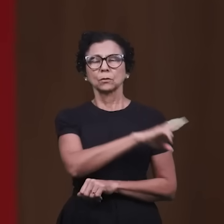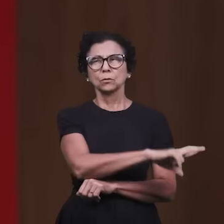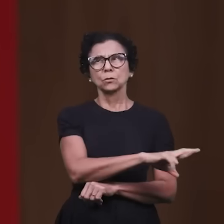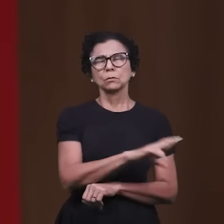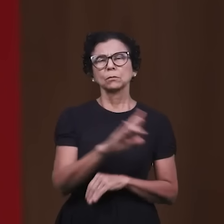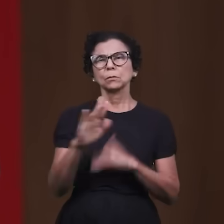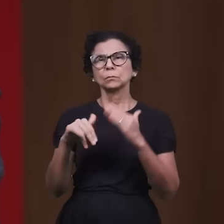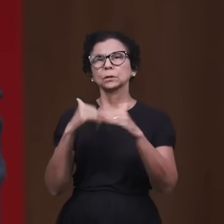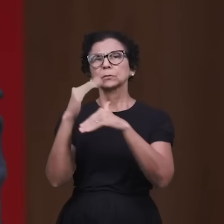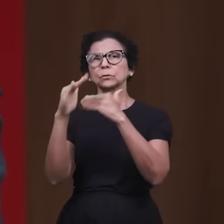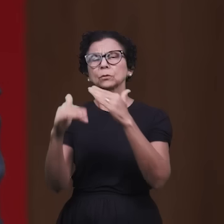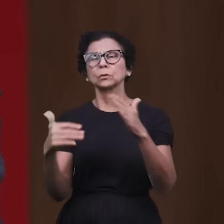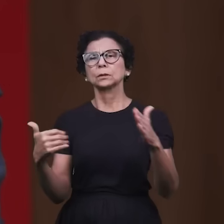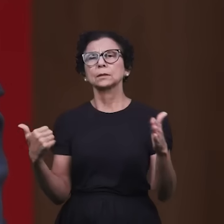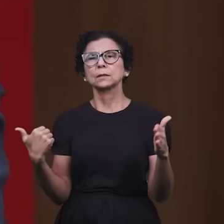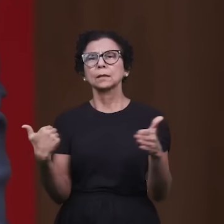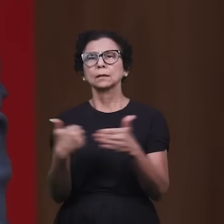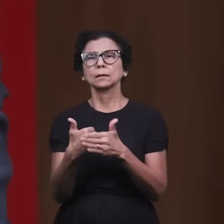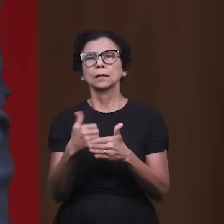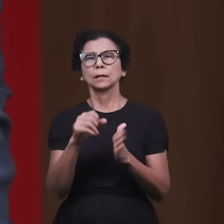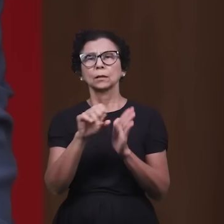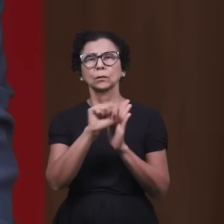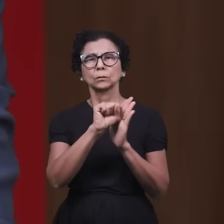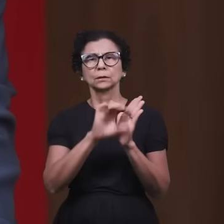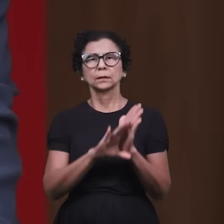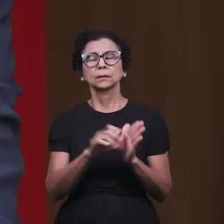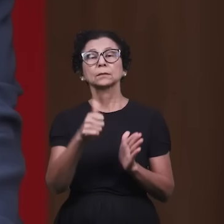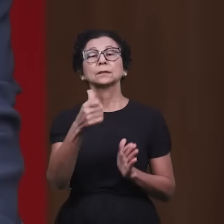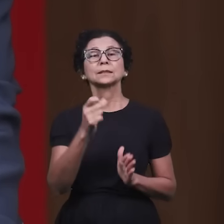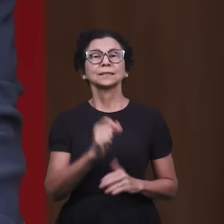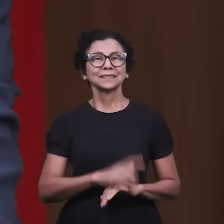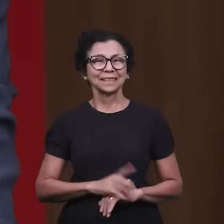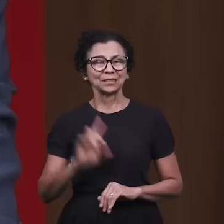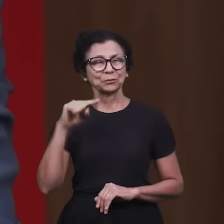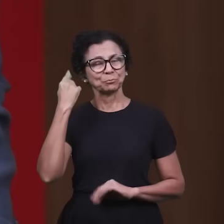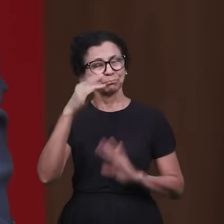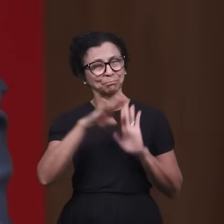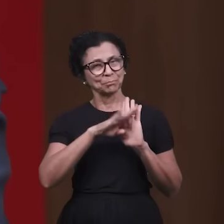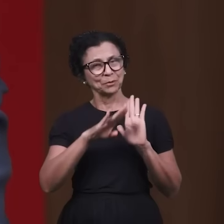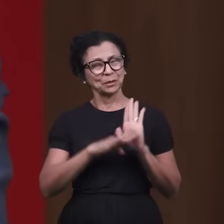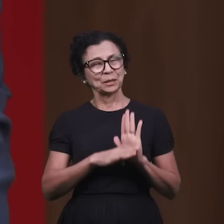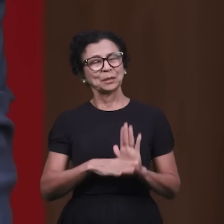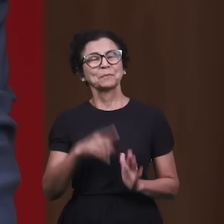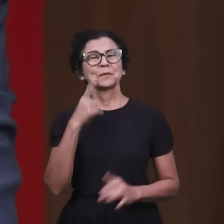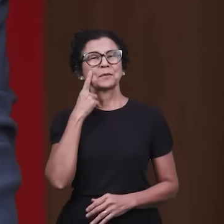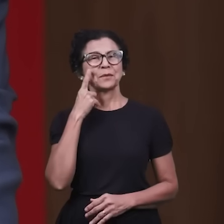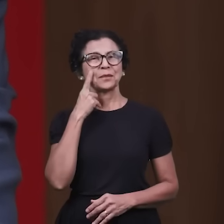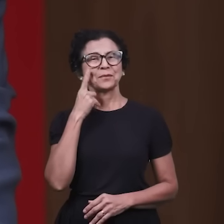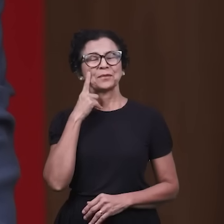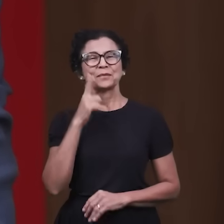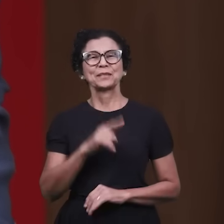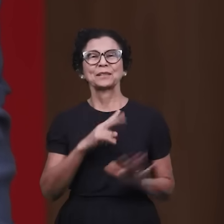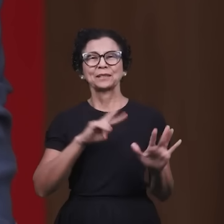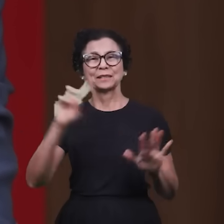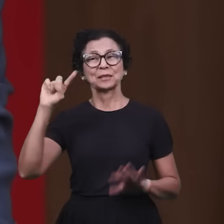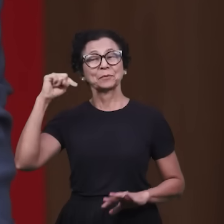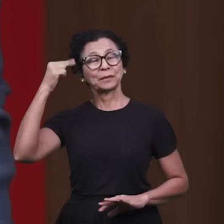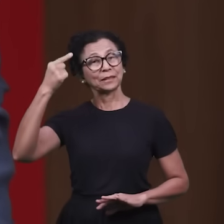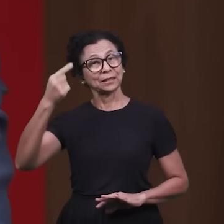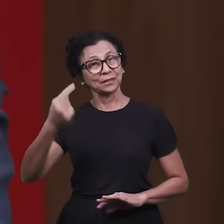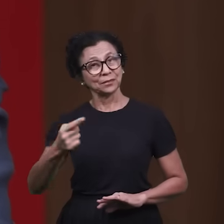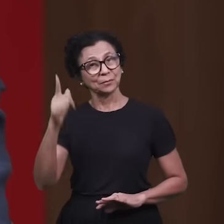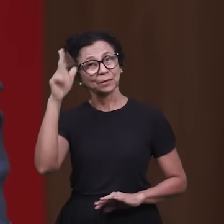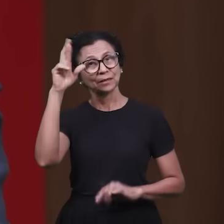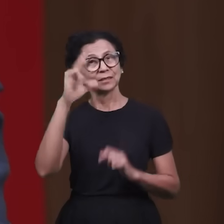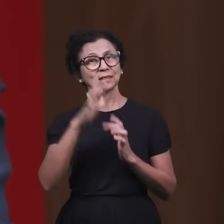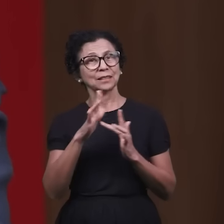evoluiu isso até chegar à reforma do século XVI. Mas vamos falar tudo isso no nosso próximo programa,